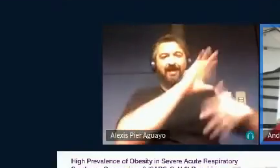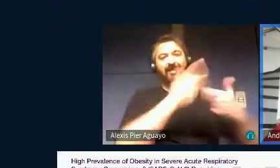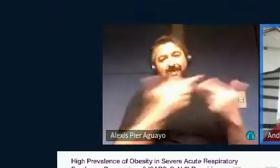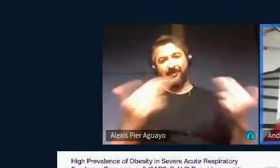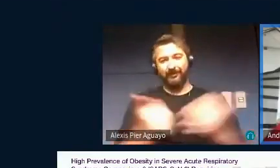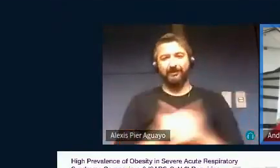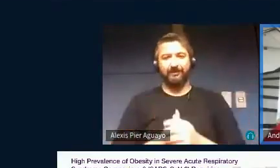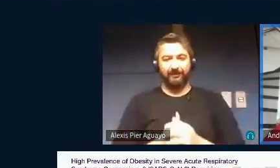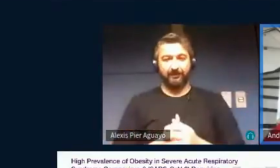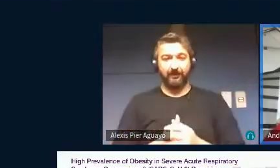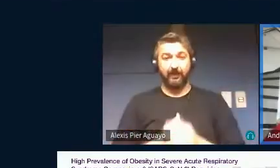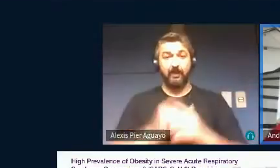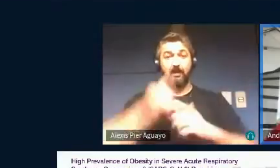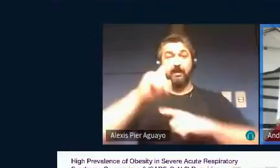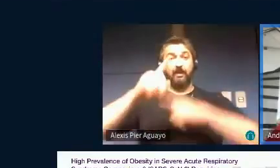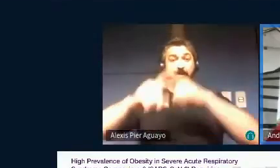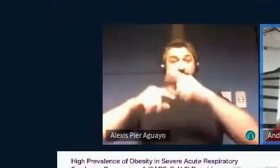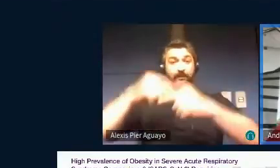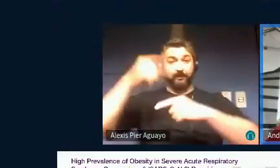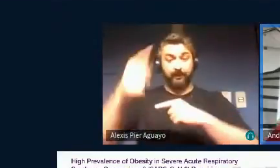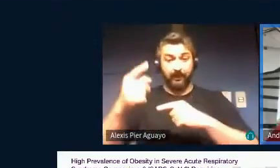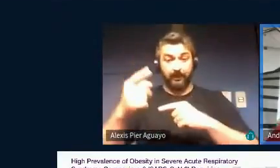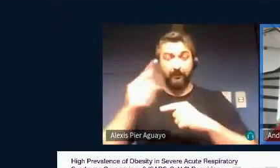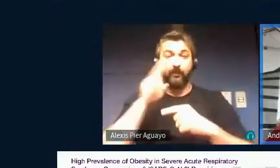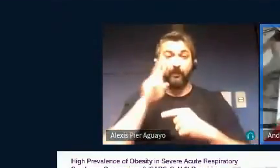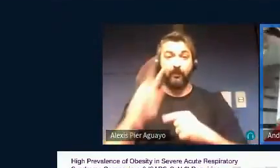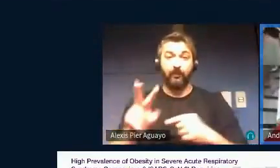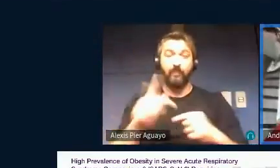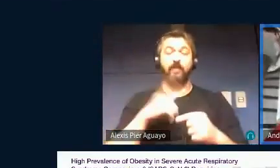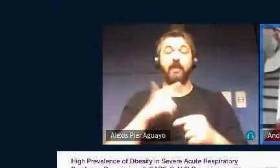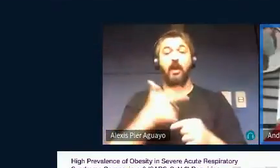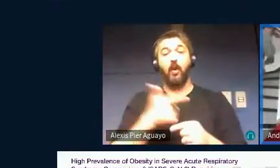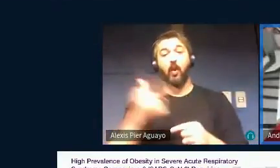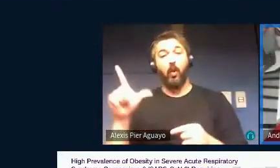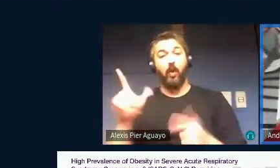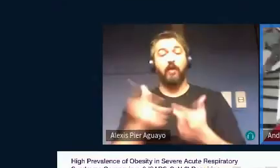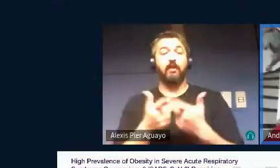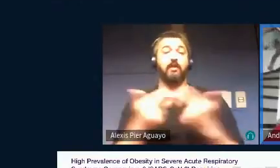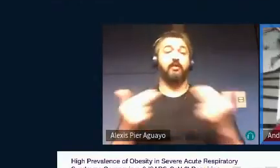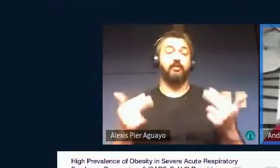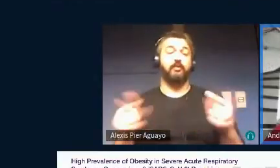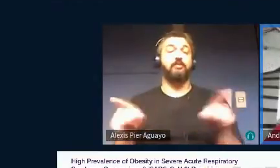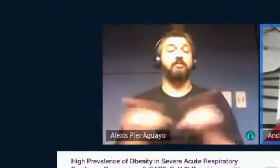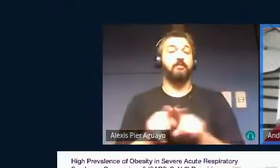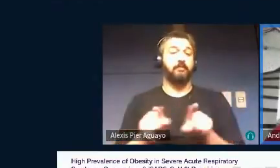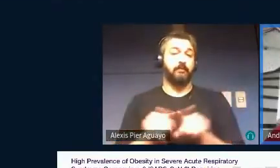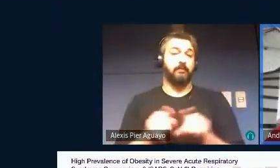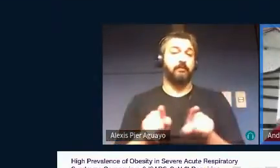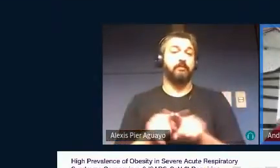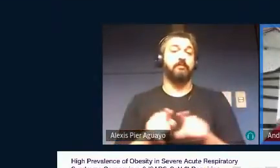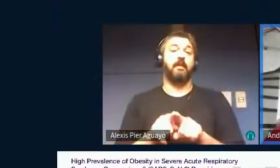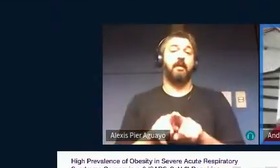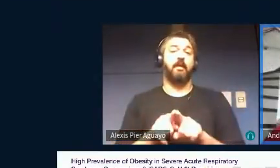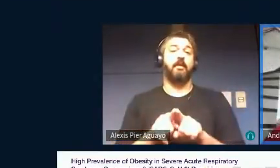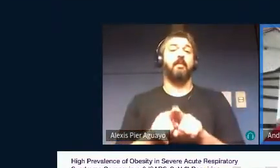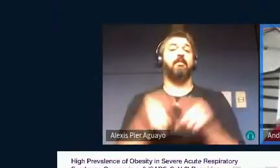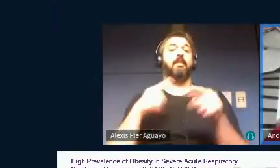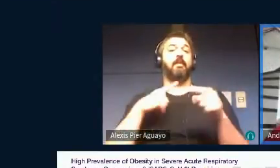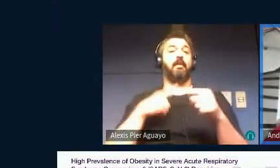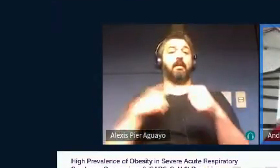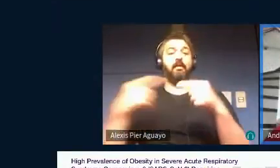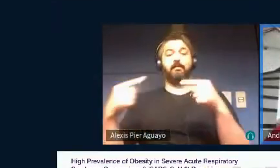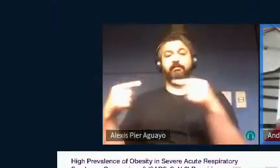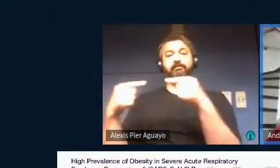visto que outros indivíduos com comorbidades associadas também, né, tinham um incremento, né,